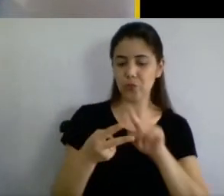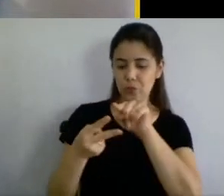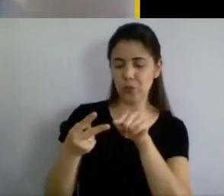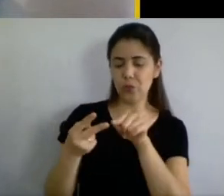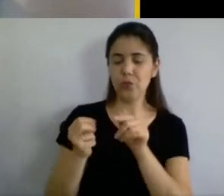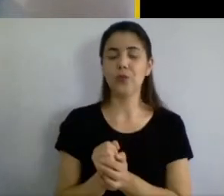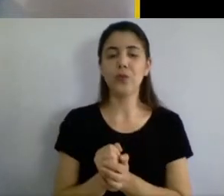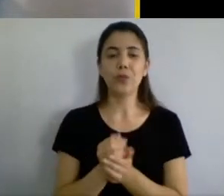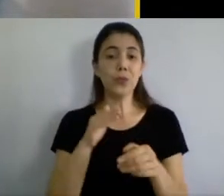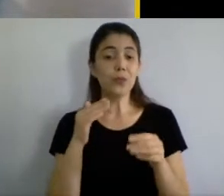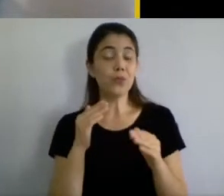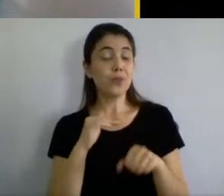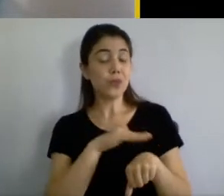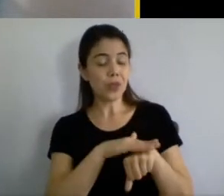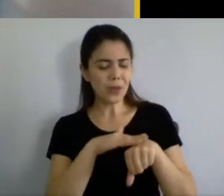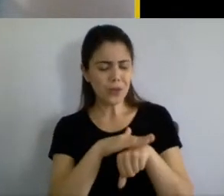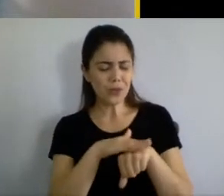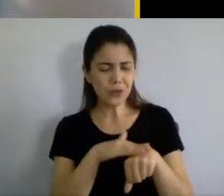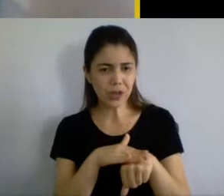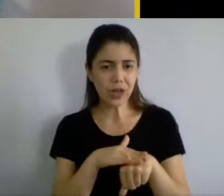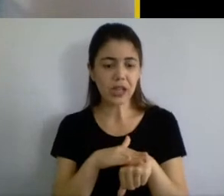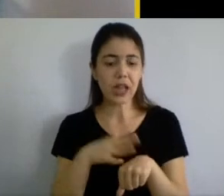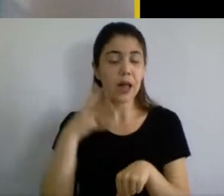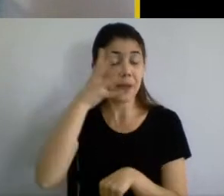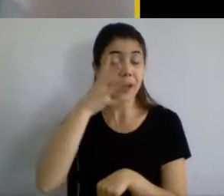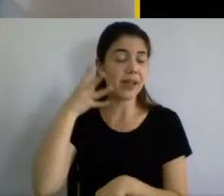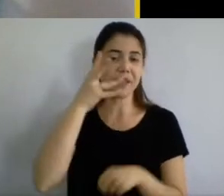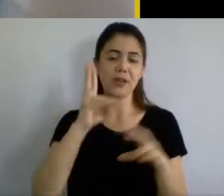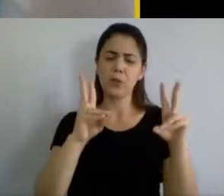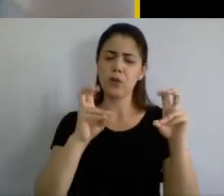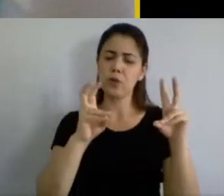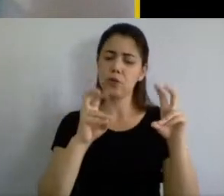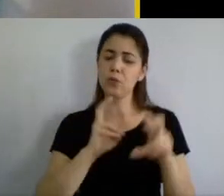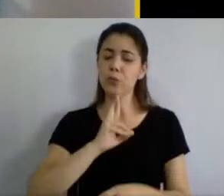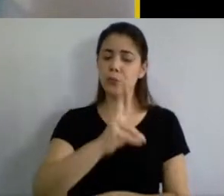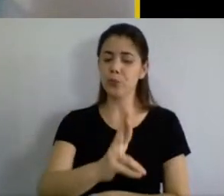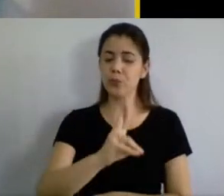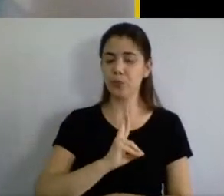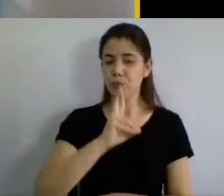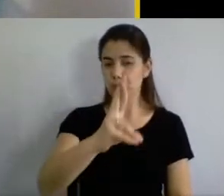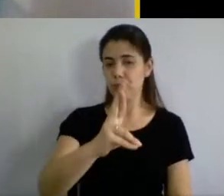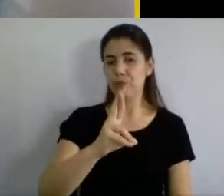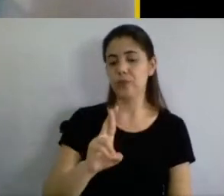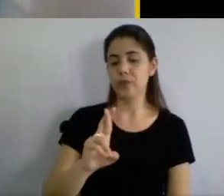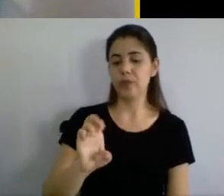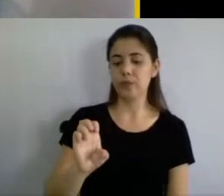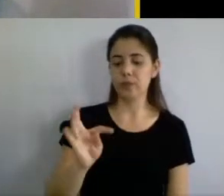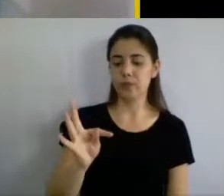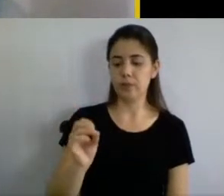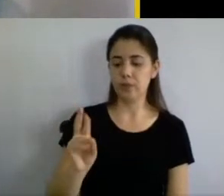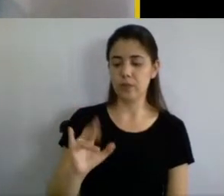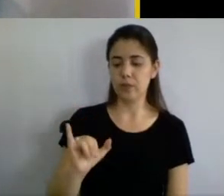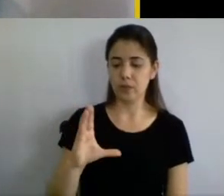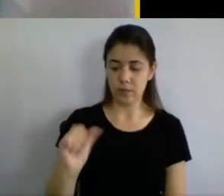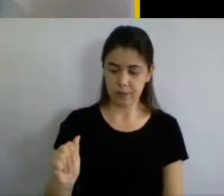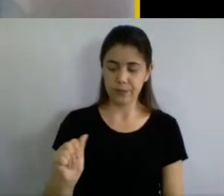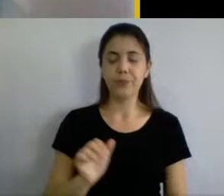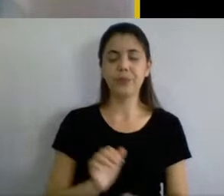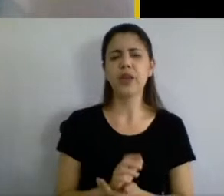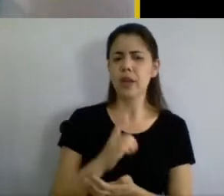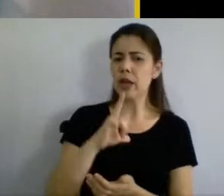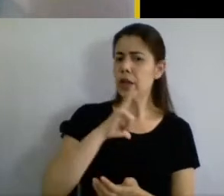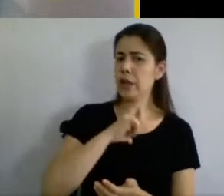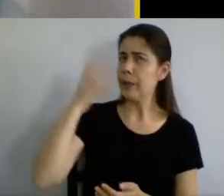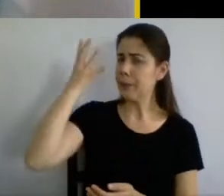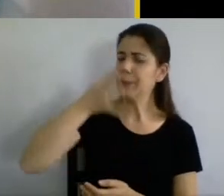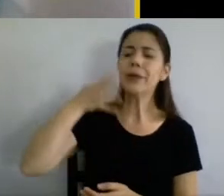Um grande prazer tê-los conosco nessa tarde. E a gente tem palestras ao longo de todo o ano. Né? Durante